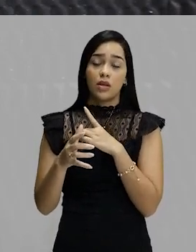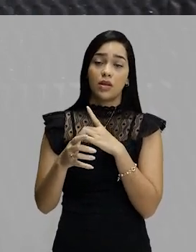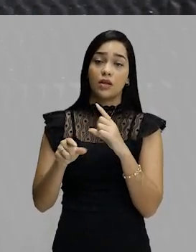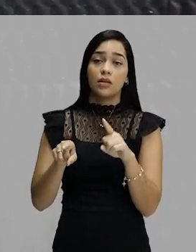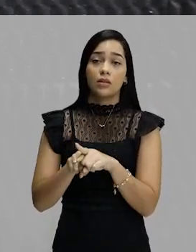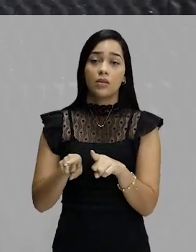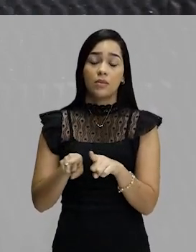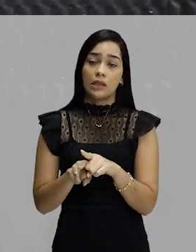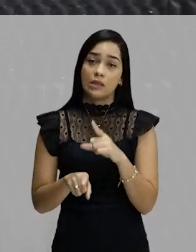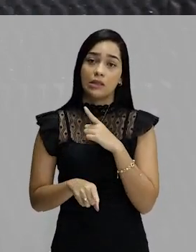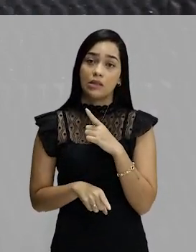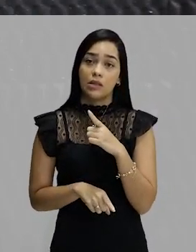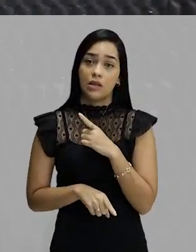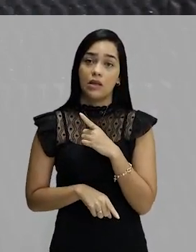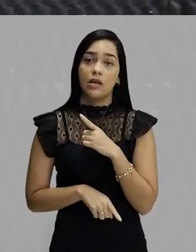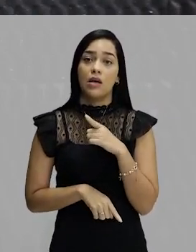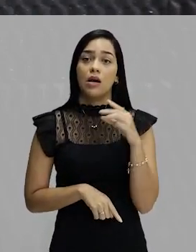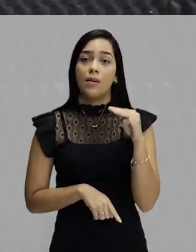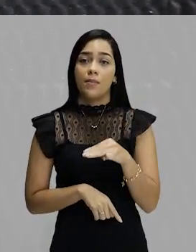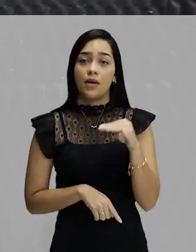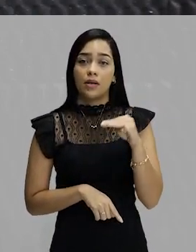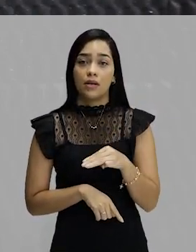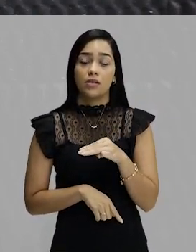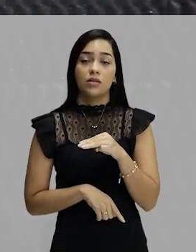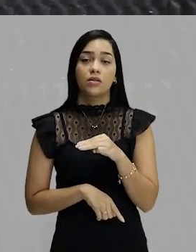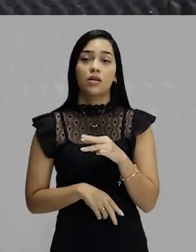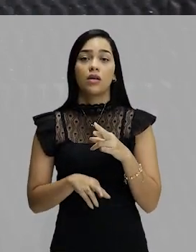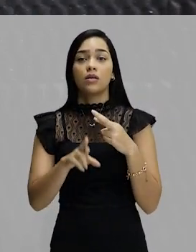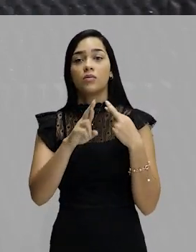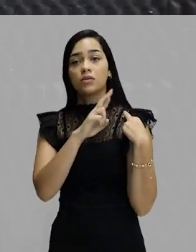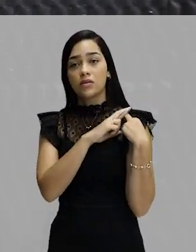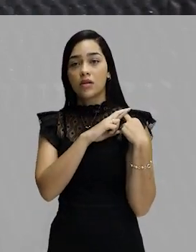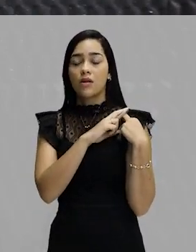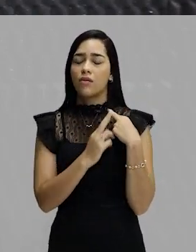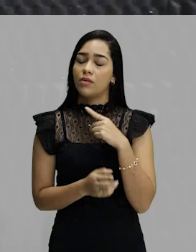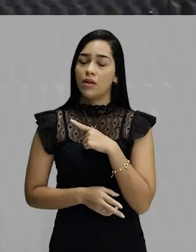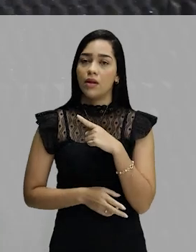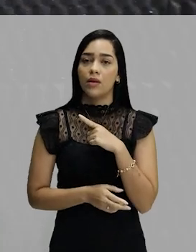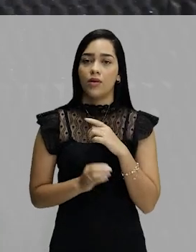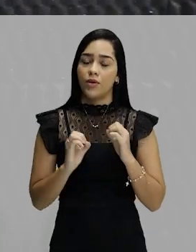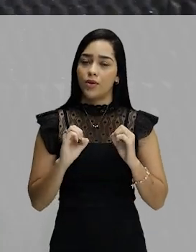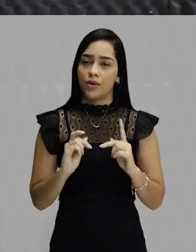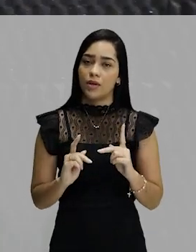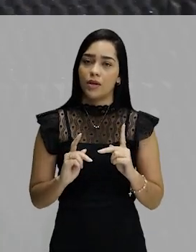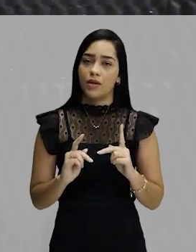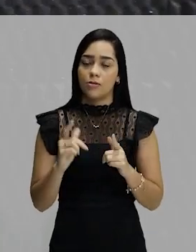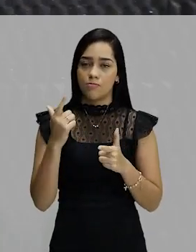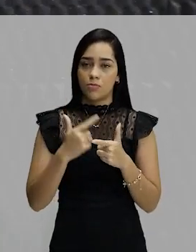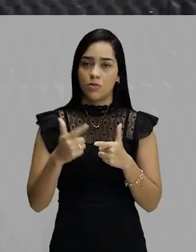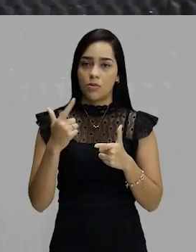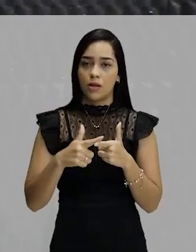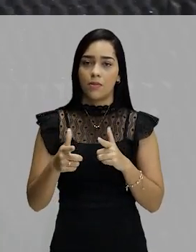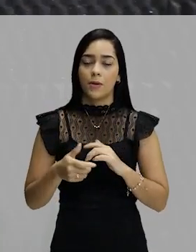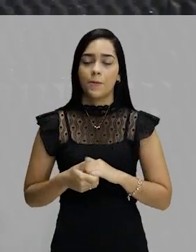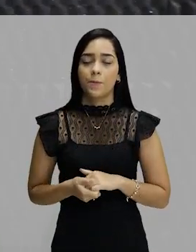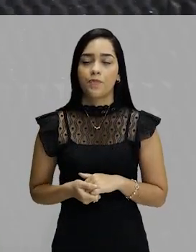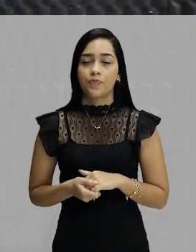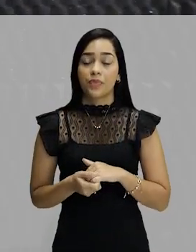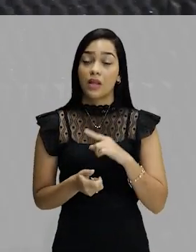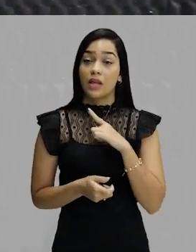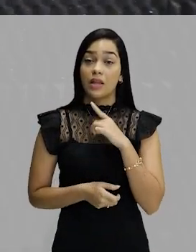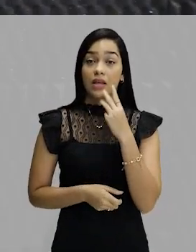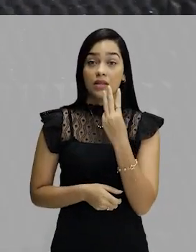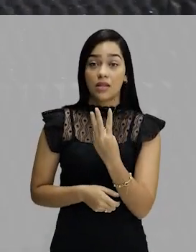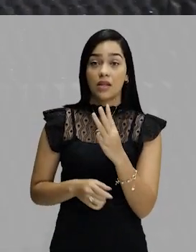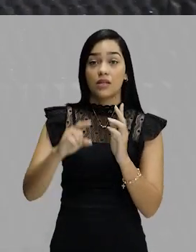análise combinatória é a parte da matemática que é responsável por essa parte, né? Por essa problemática. Olha só, existem